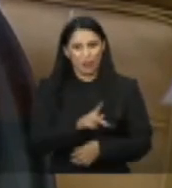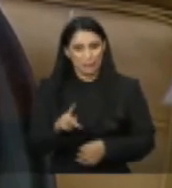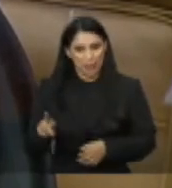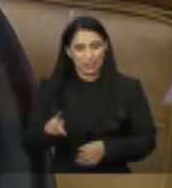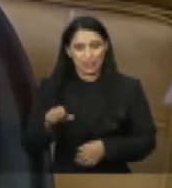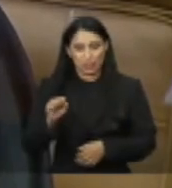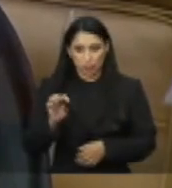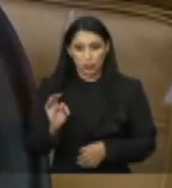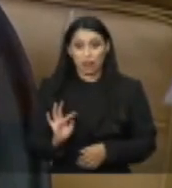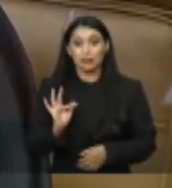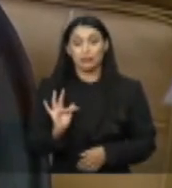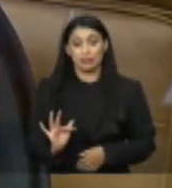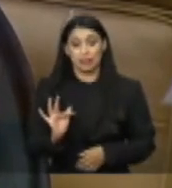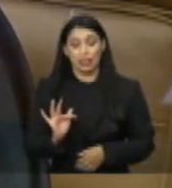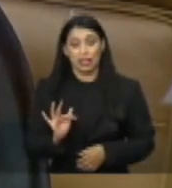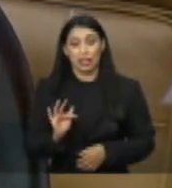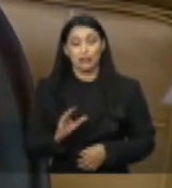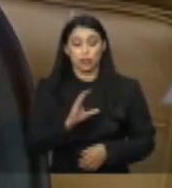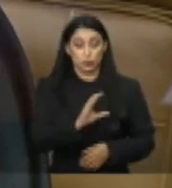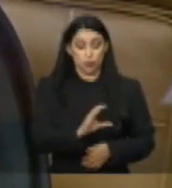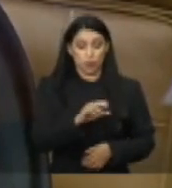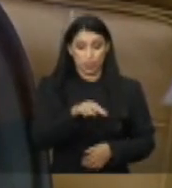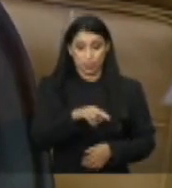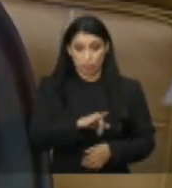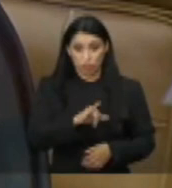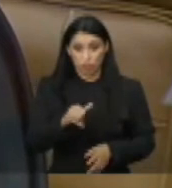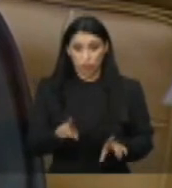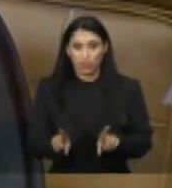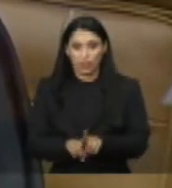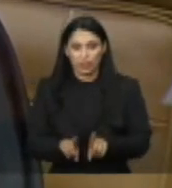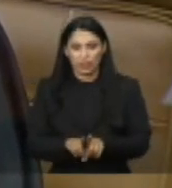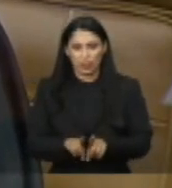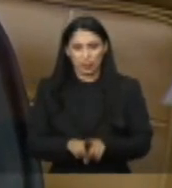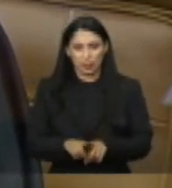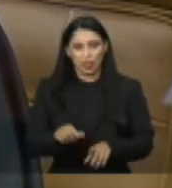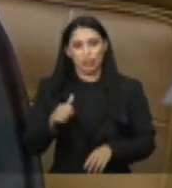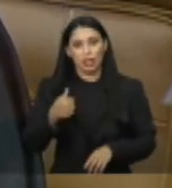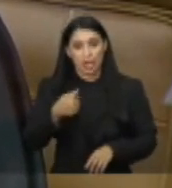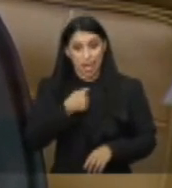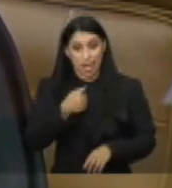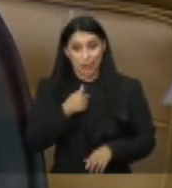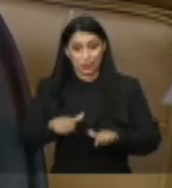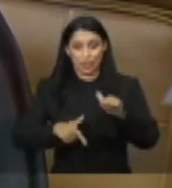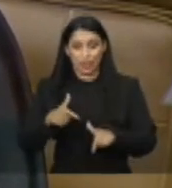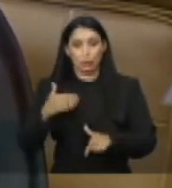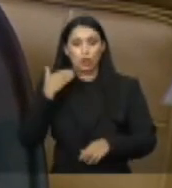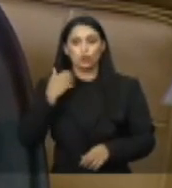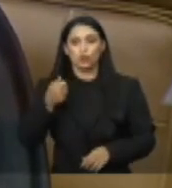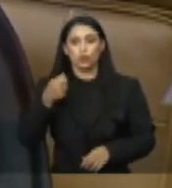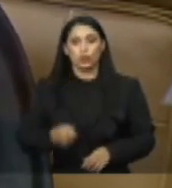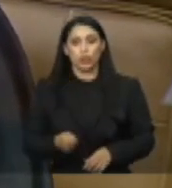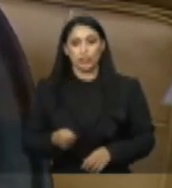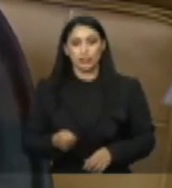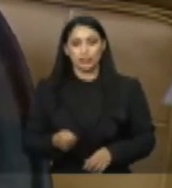Supremo Tribunal Federal e do Conselho Nacional de Justiça, para uma juíza de carreira como eu, que está na magistratura